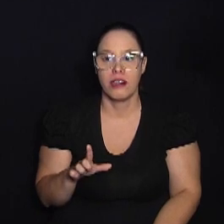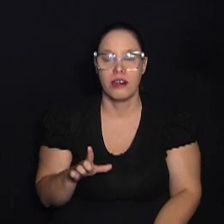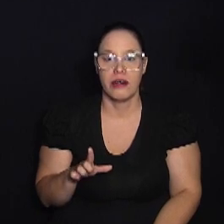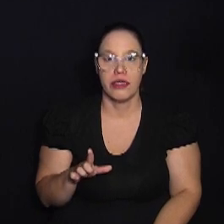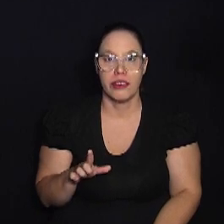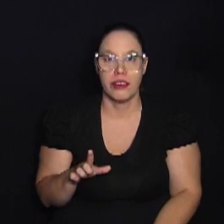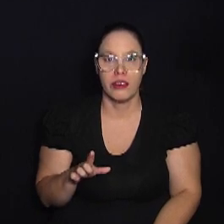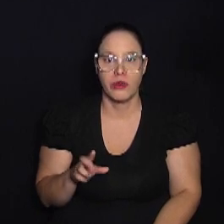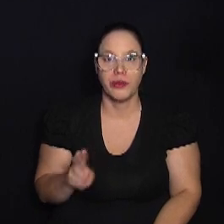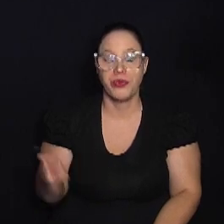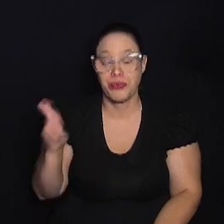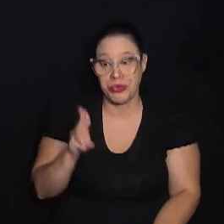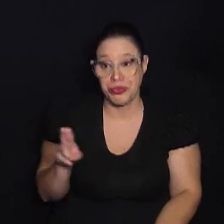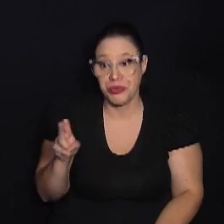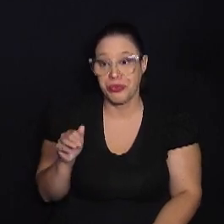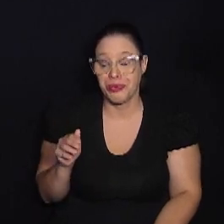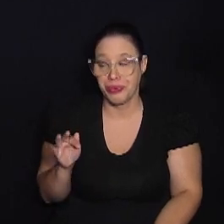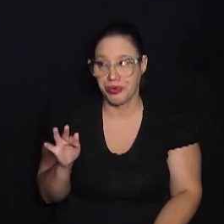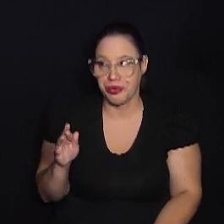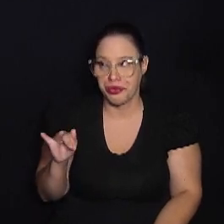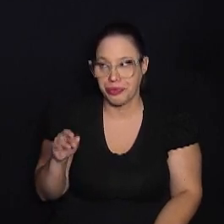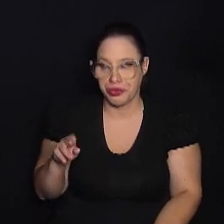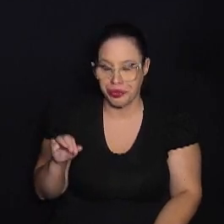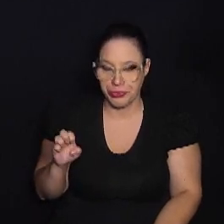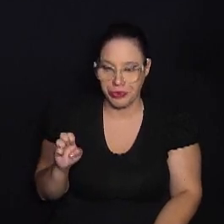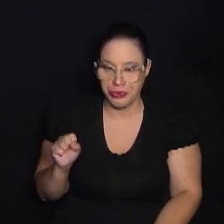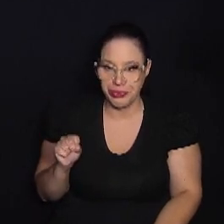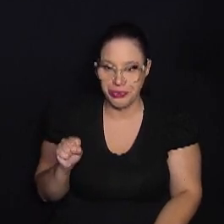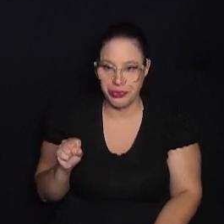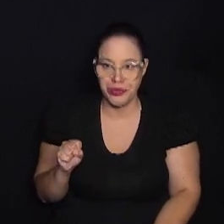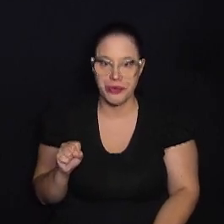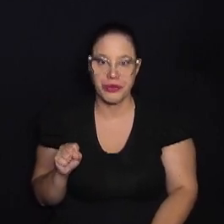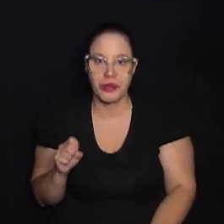o uso desses fatores de risco são o preponderante.